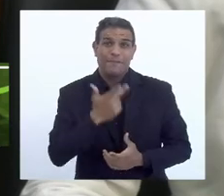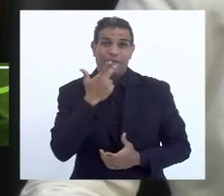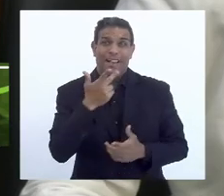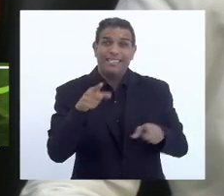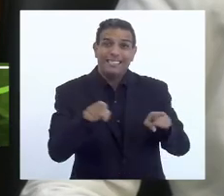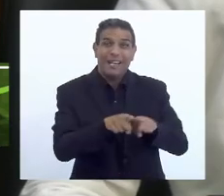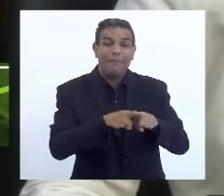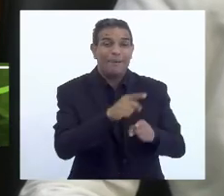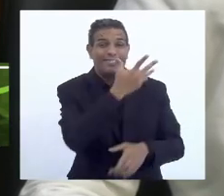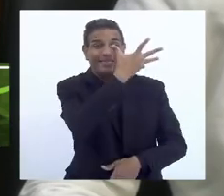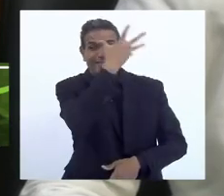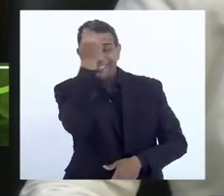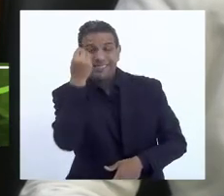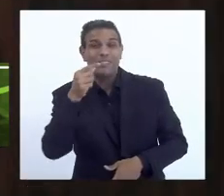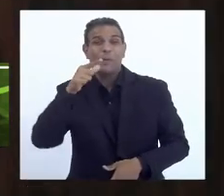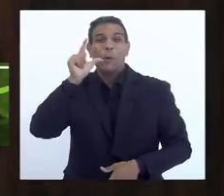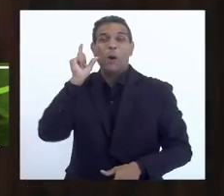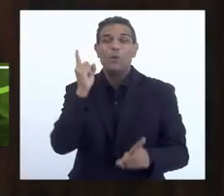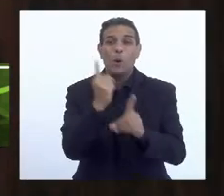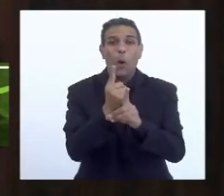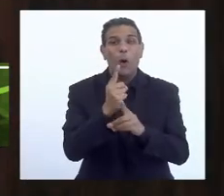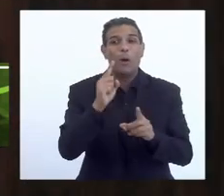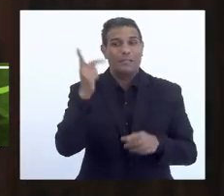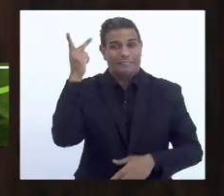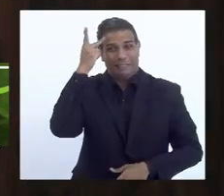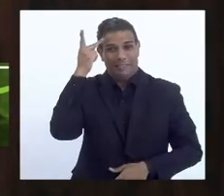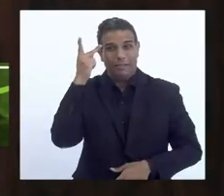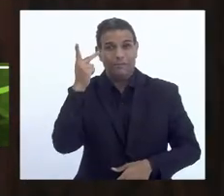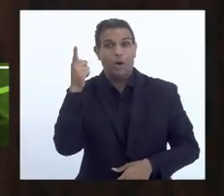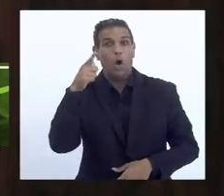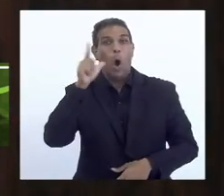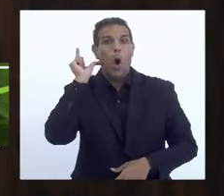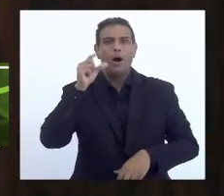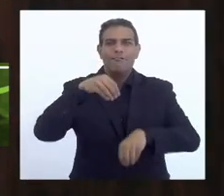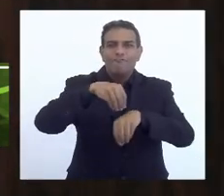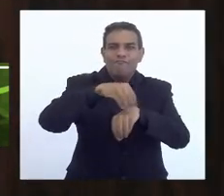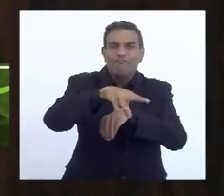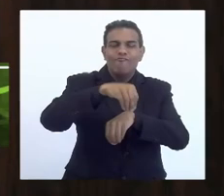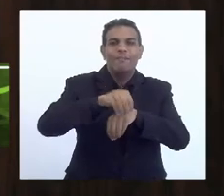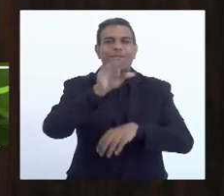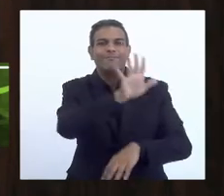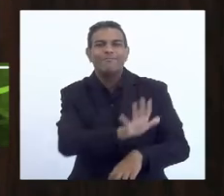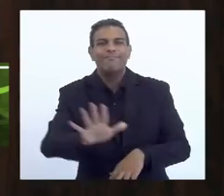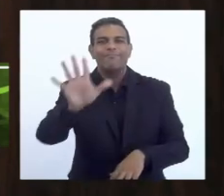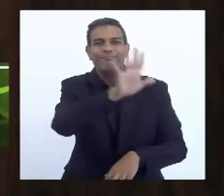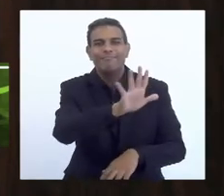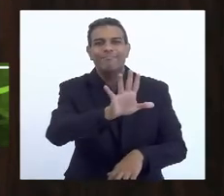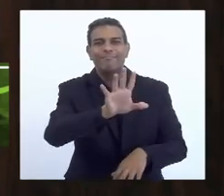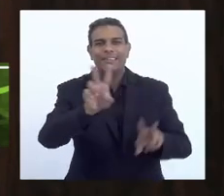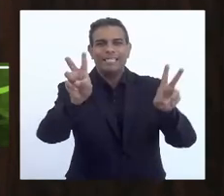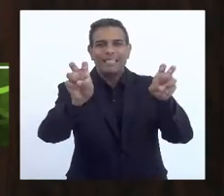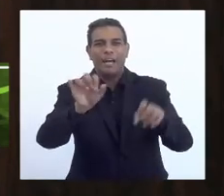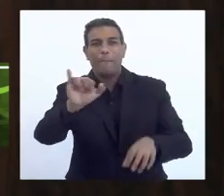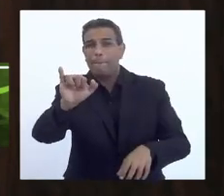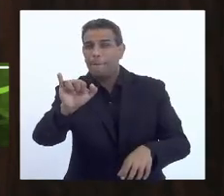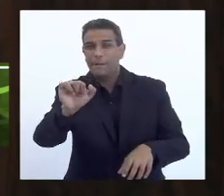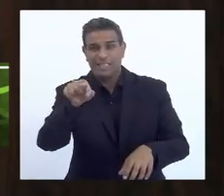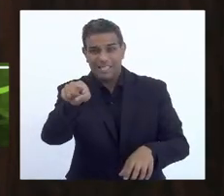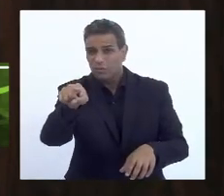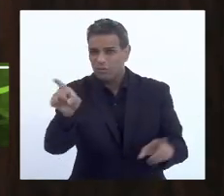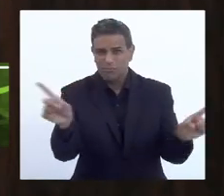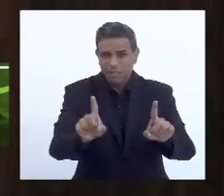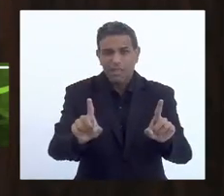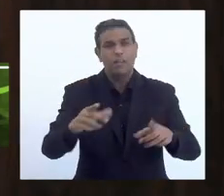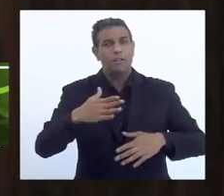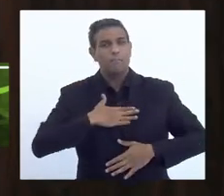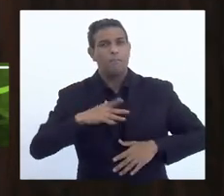sobre isso e não falei. É porque ontem nós lançamos em São Paulo uma campanha nacional que chama-se Isso Não. Uma campanha que foi